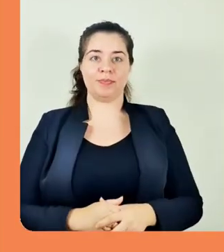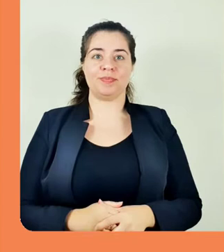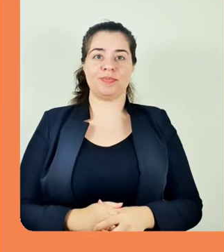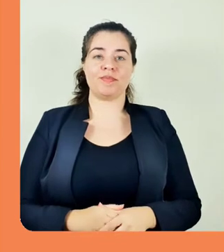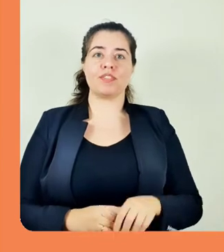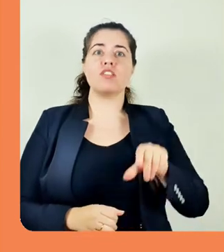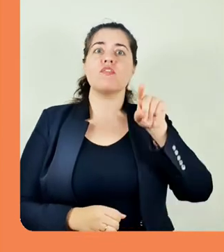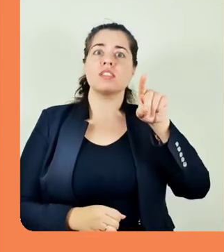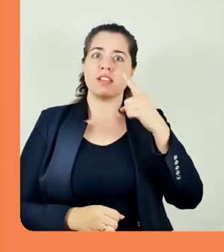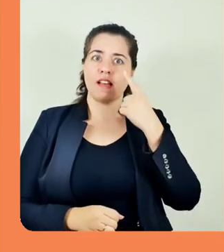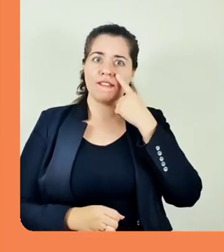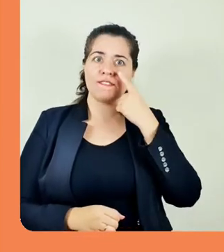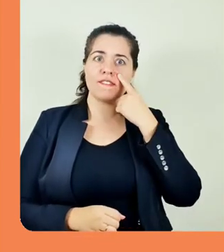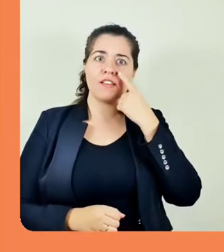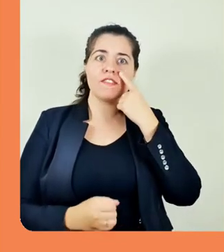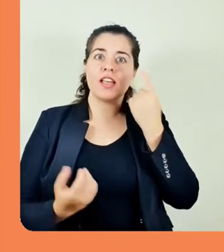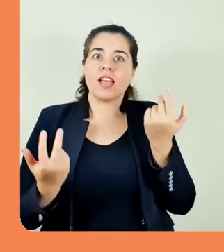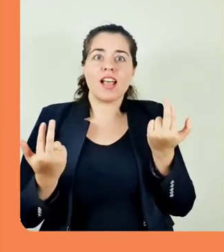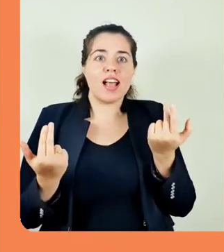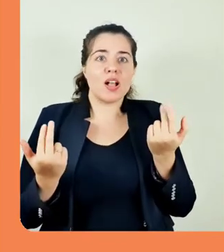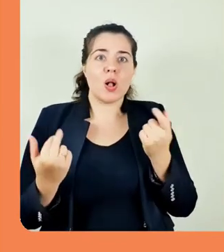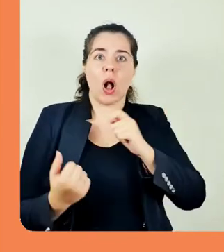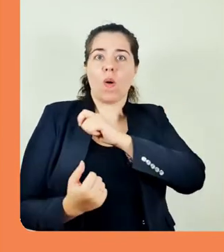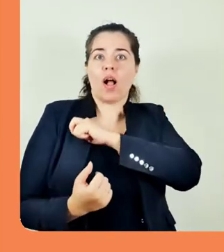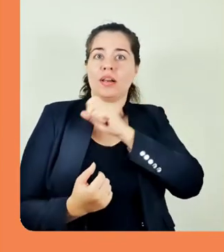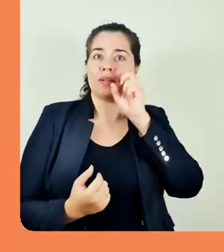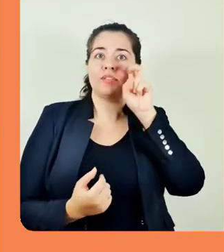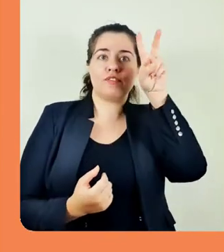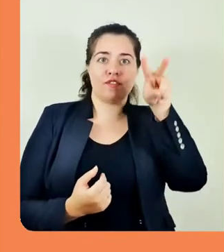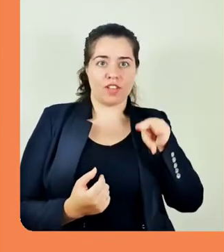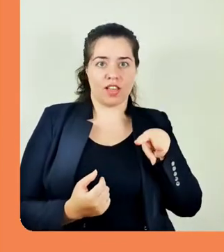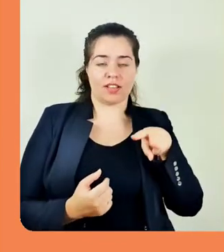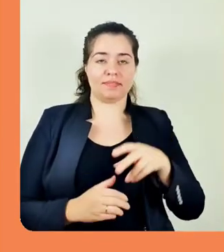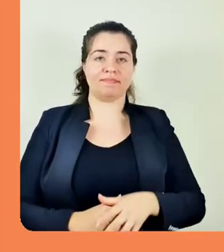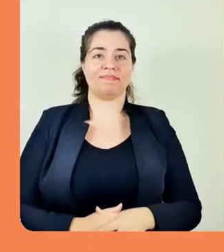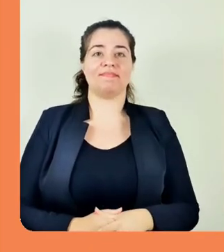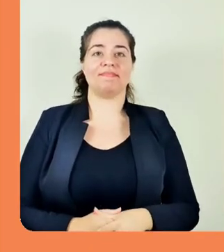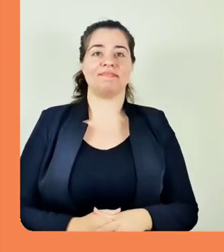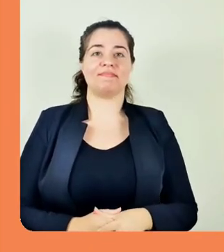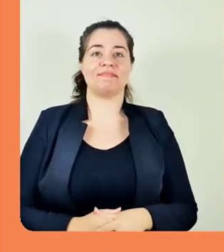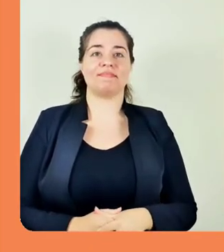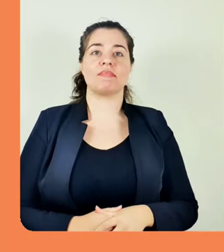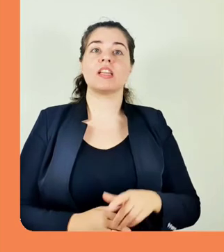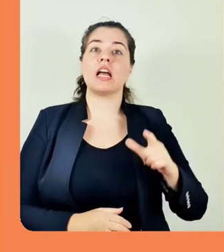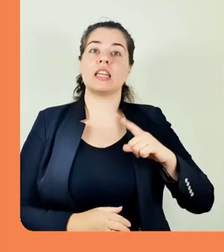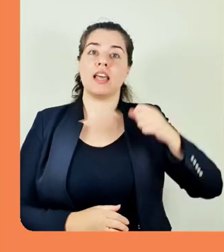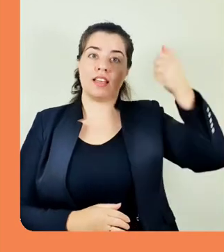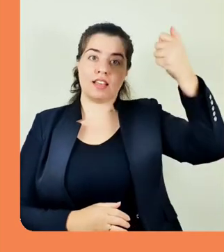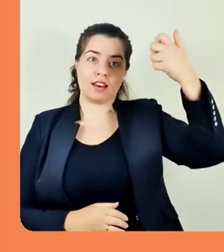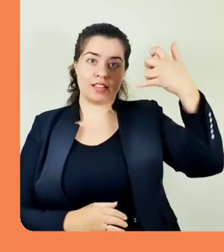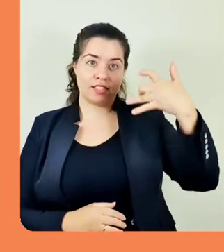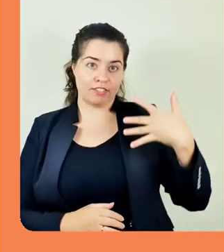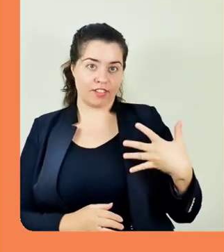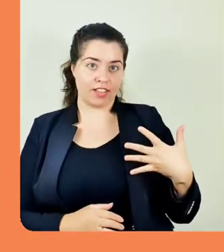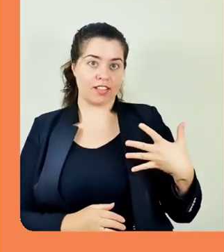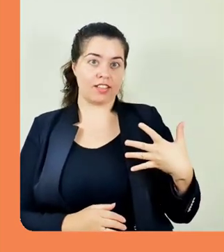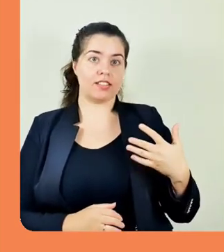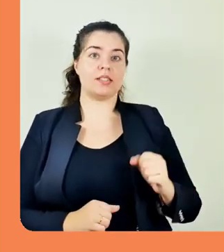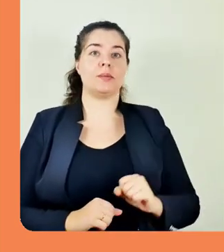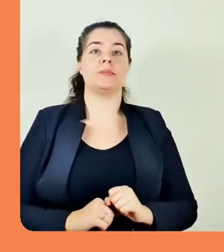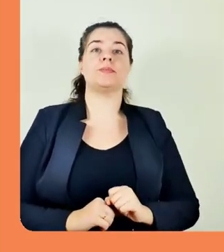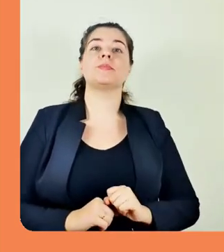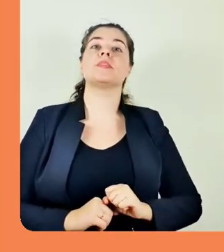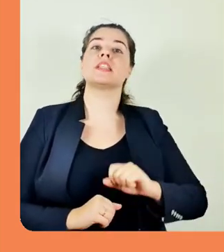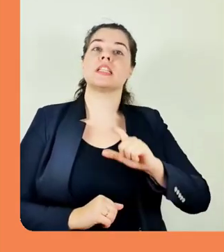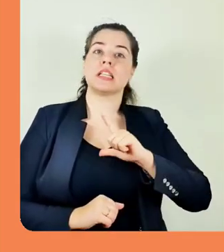então acessar aqui o link ranking bom e você verá o ranking